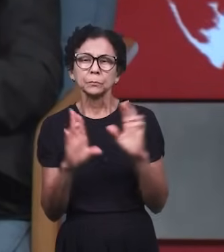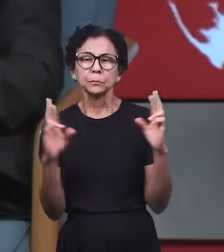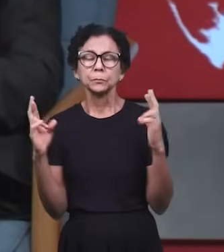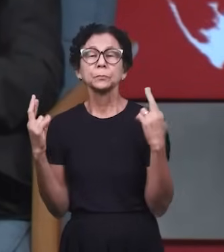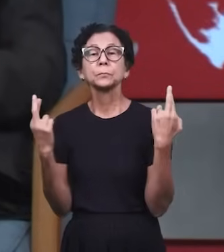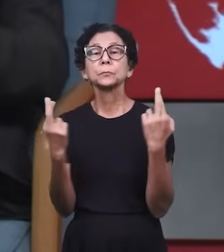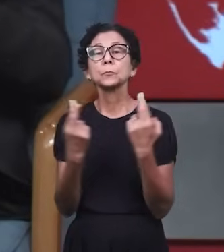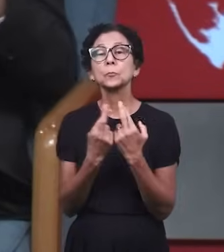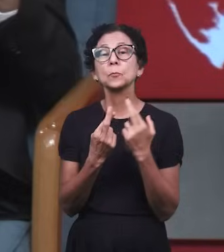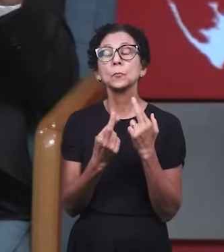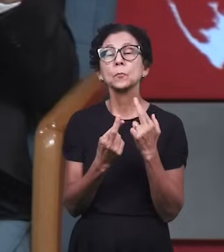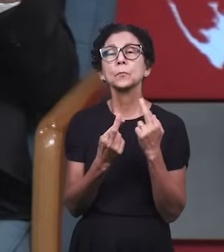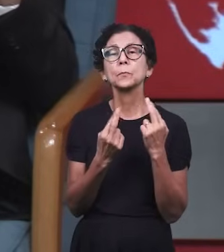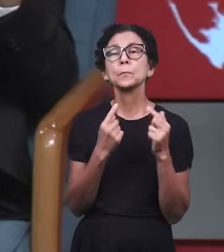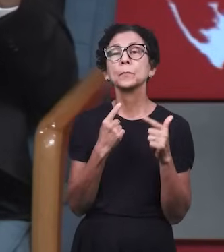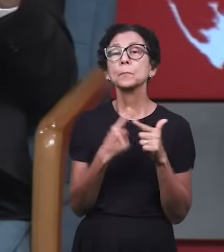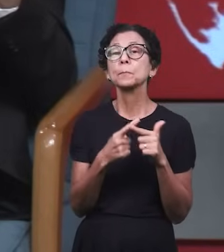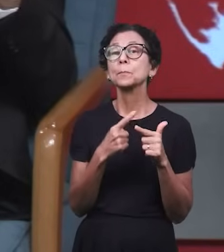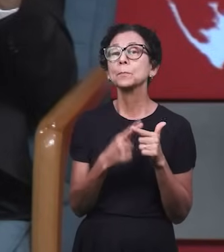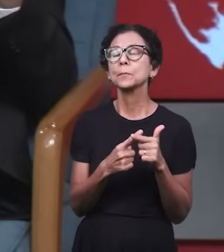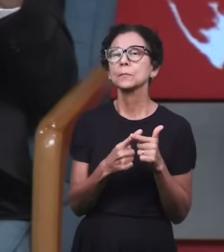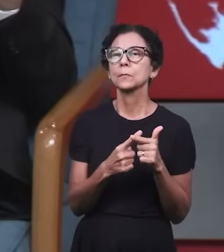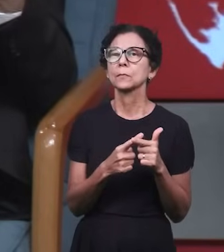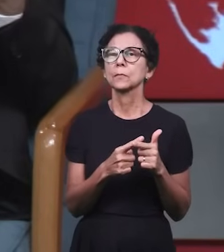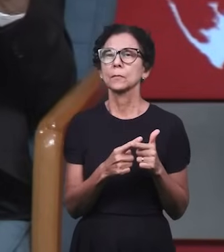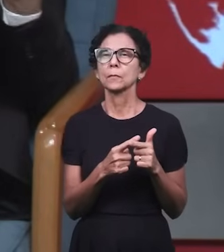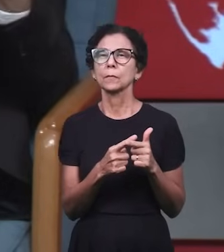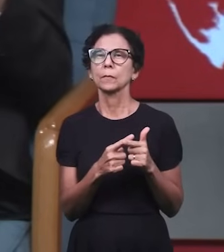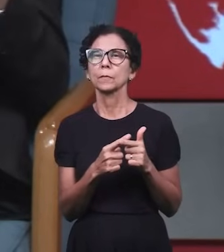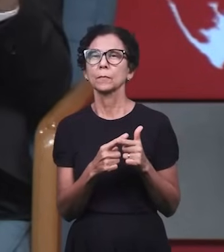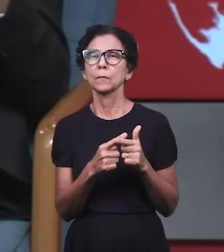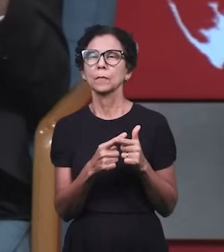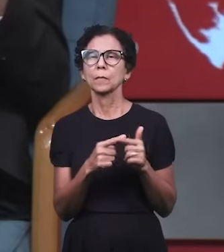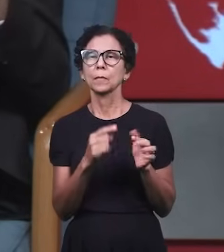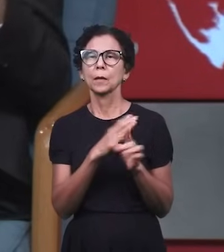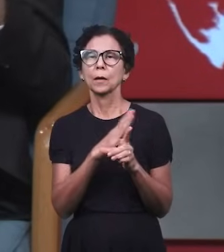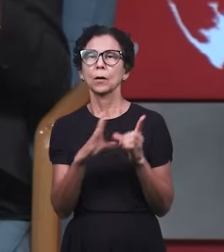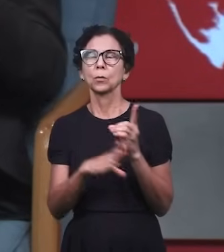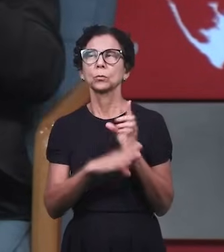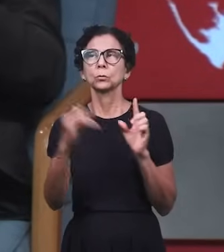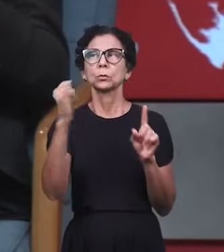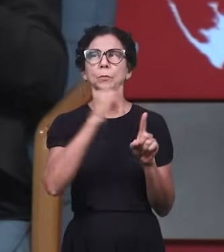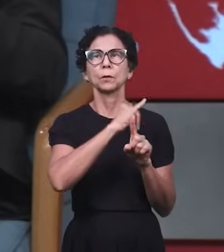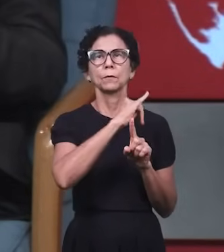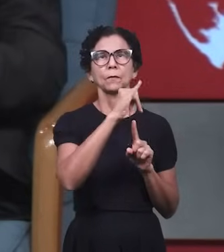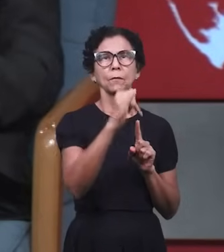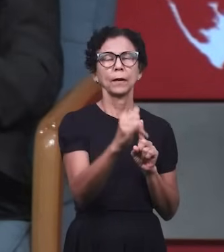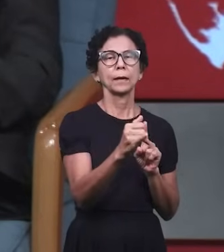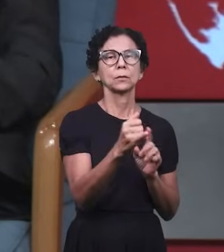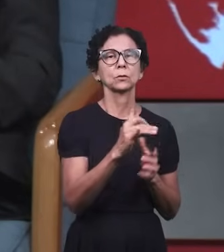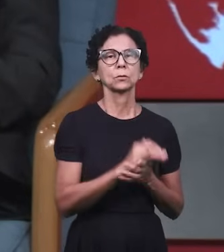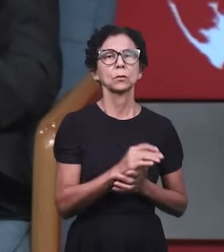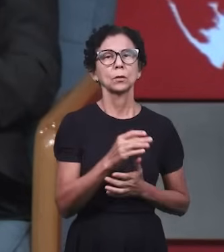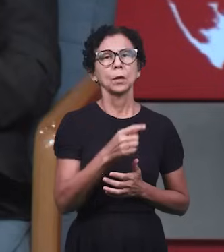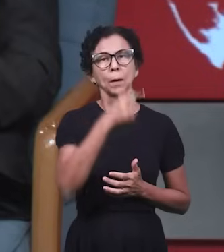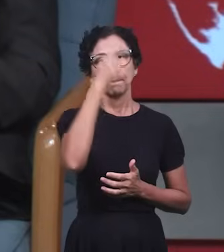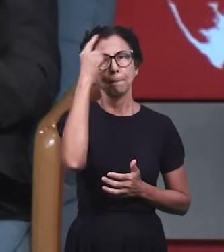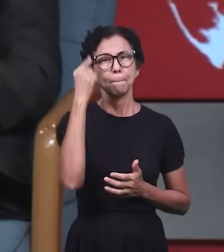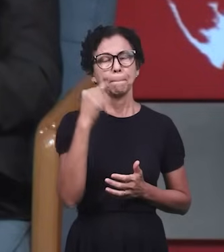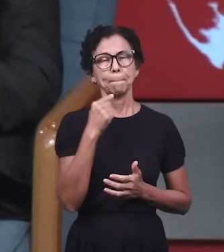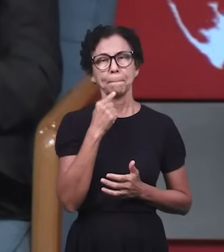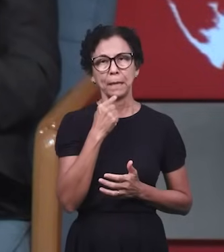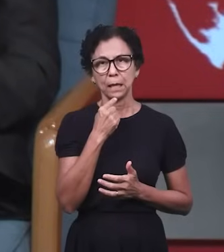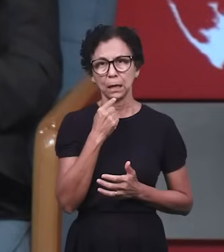culto? As pessoas pensam, porque não conhecem um pouco da história, que aqueles 30 minutos ali